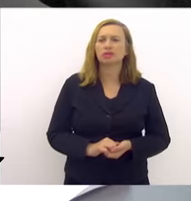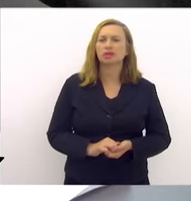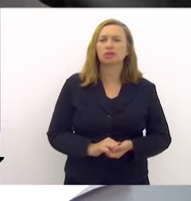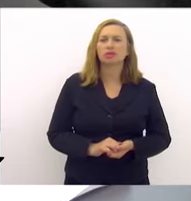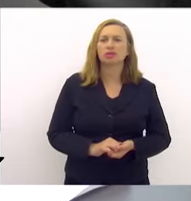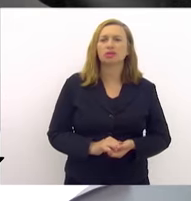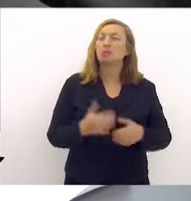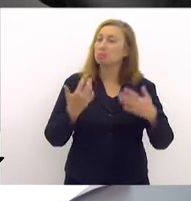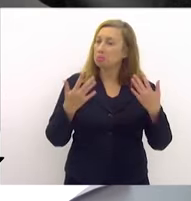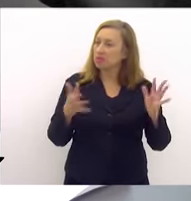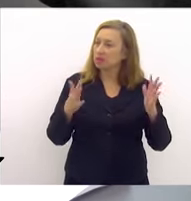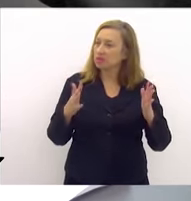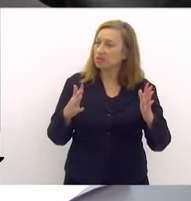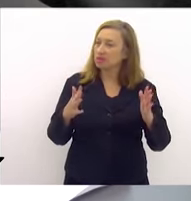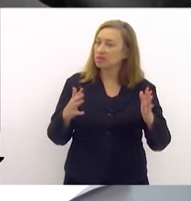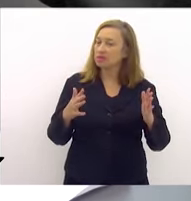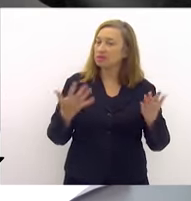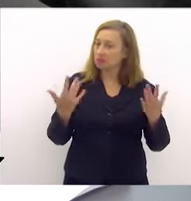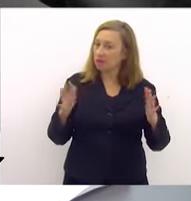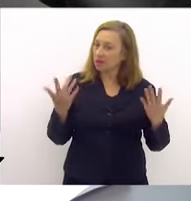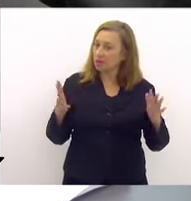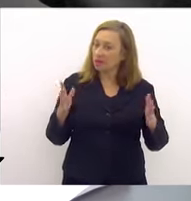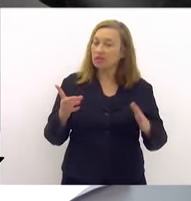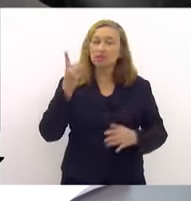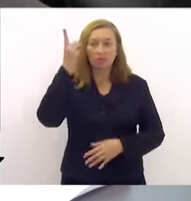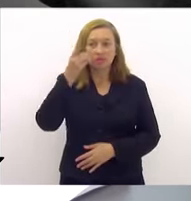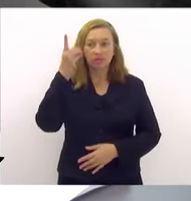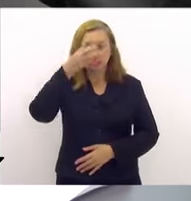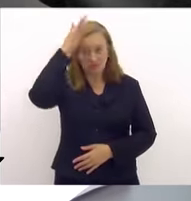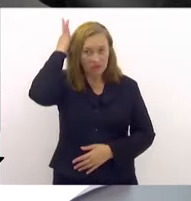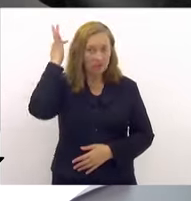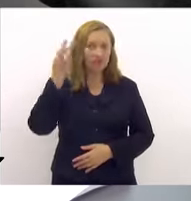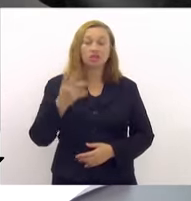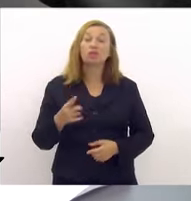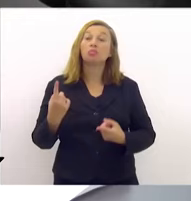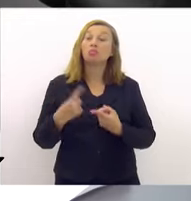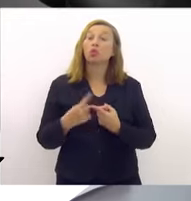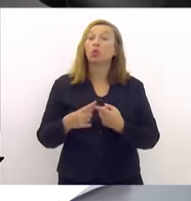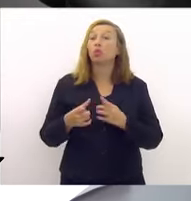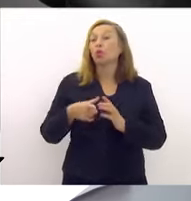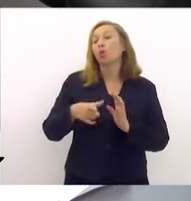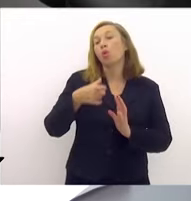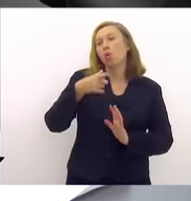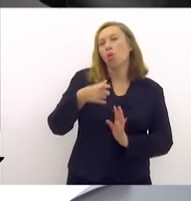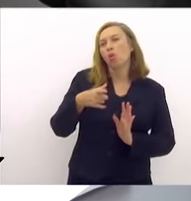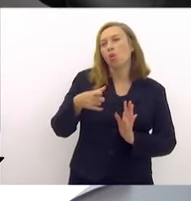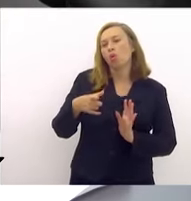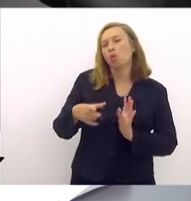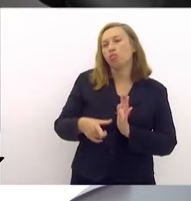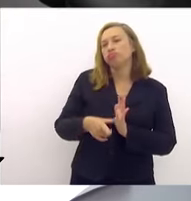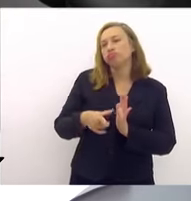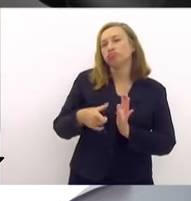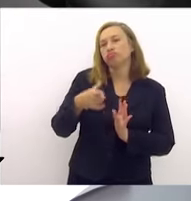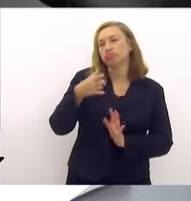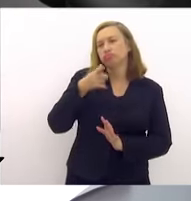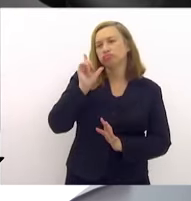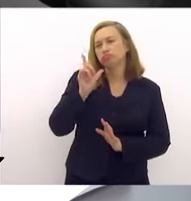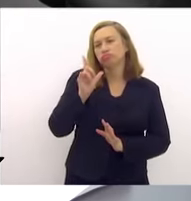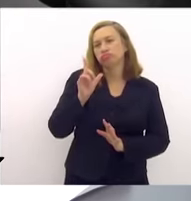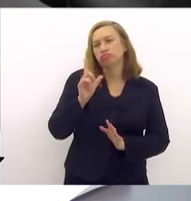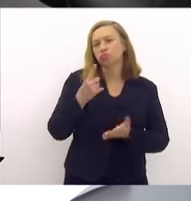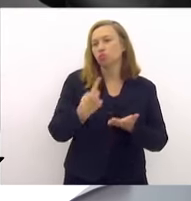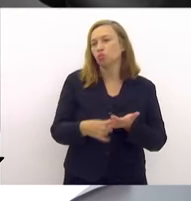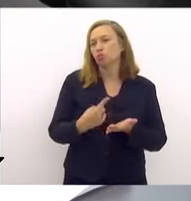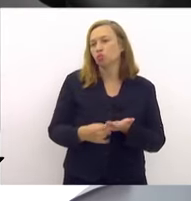A saudação é dupla, deputado Fred Pacheco, porque ontem, perante o acordo, nós